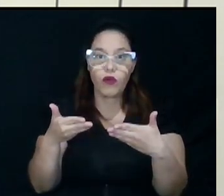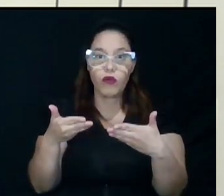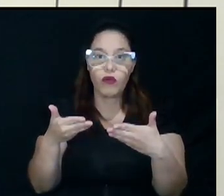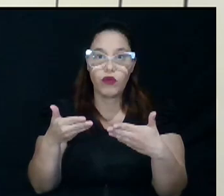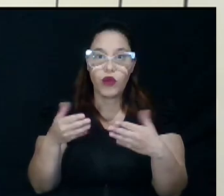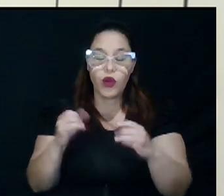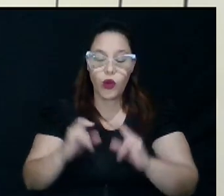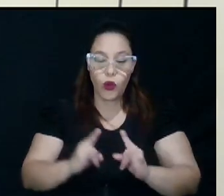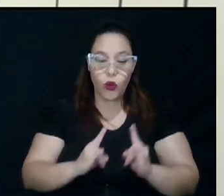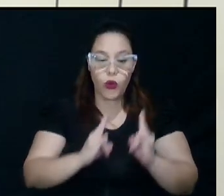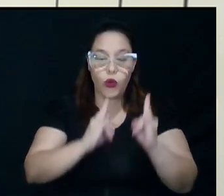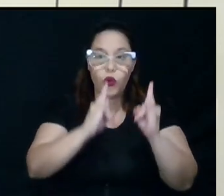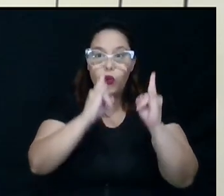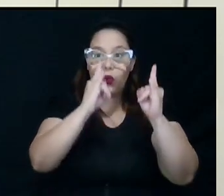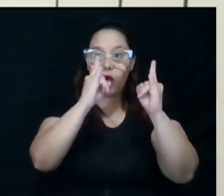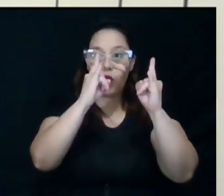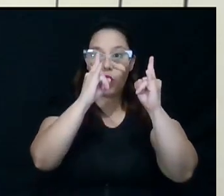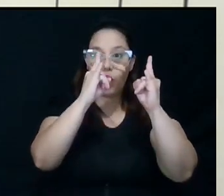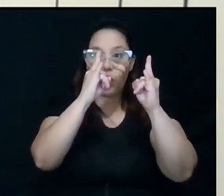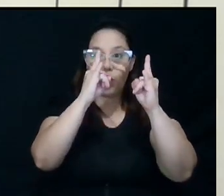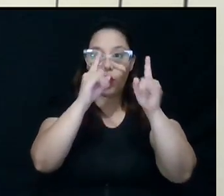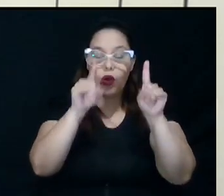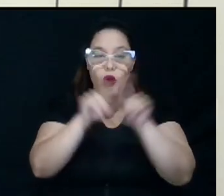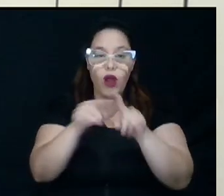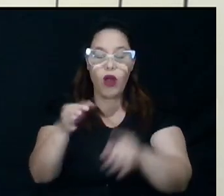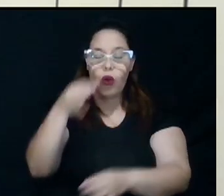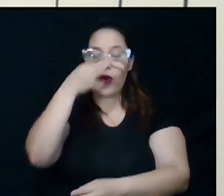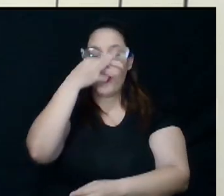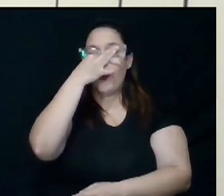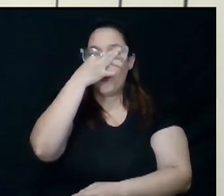e também afogamento. Confira.